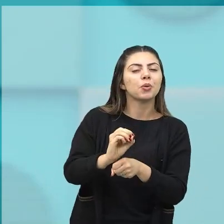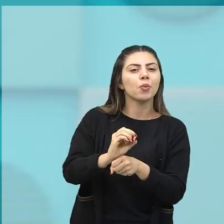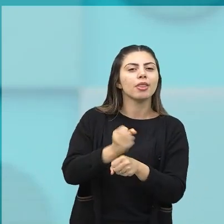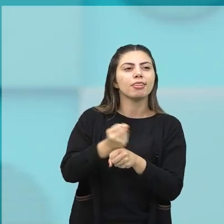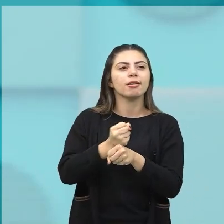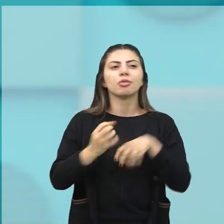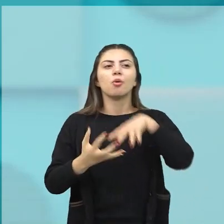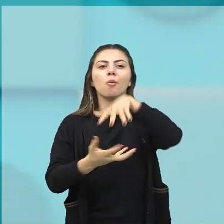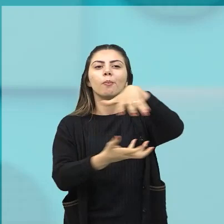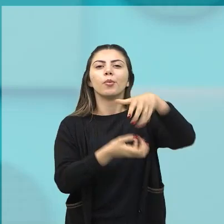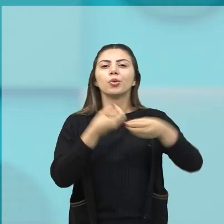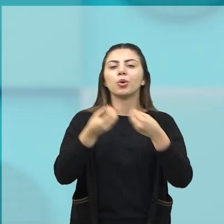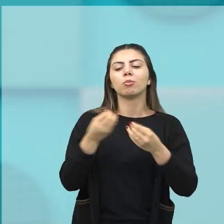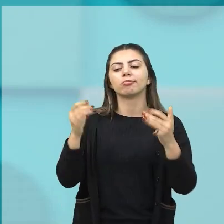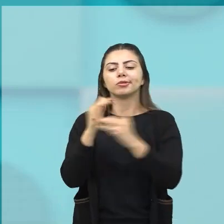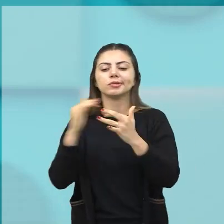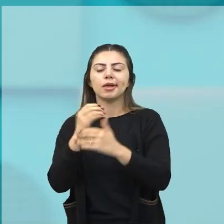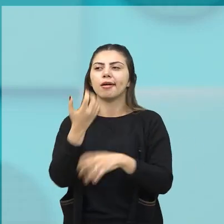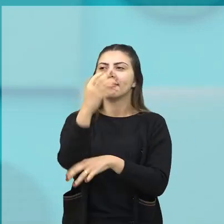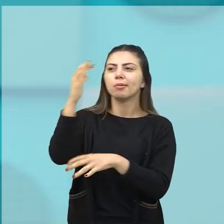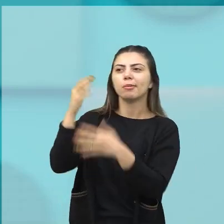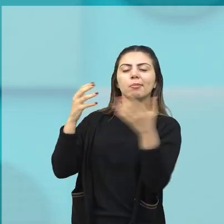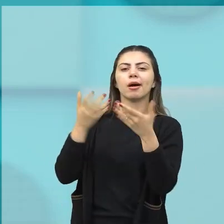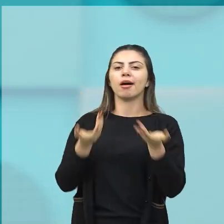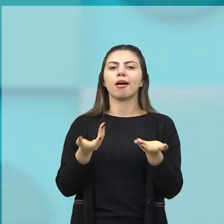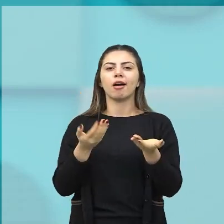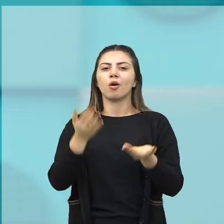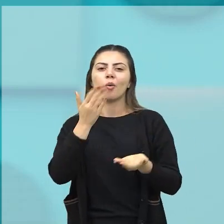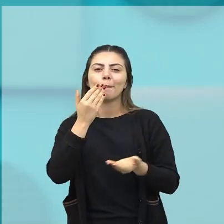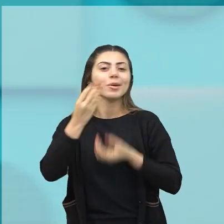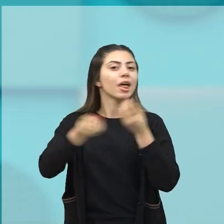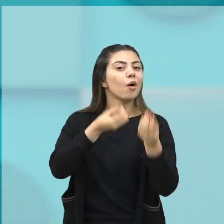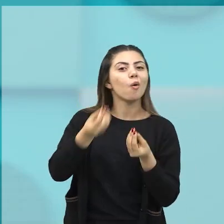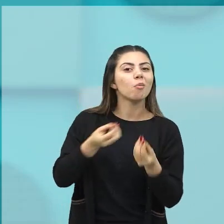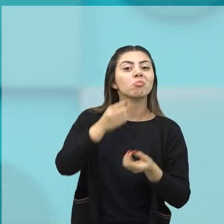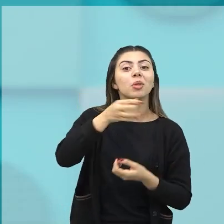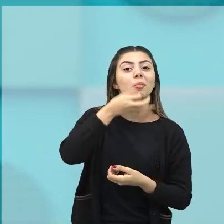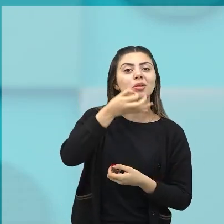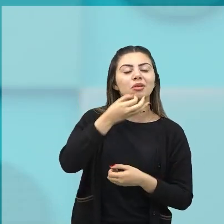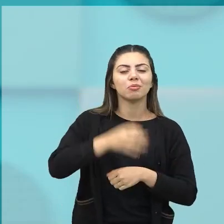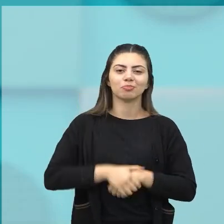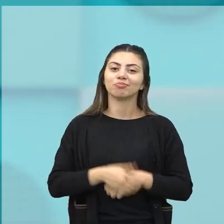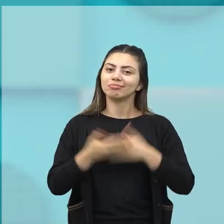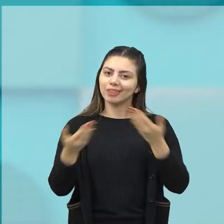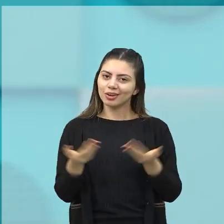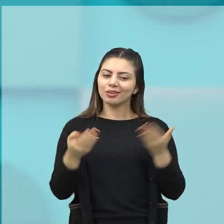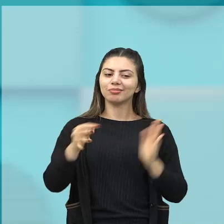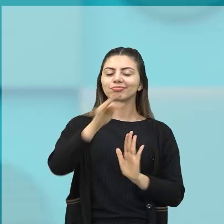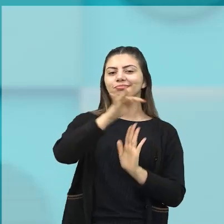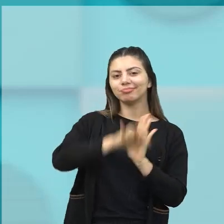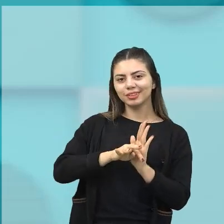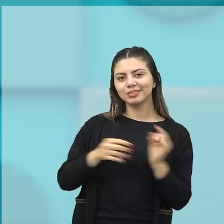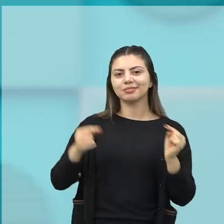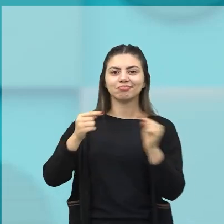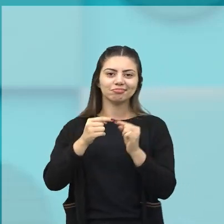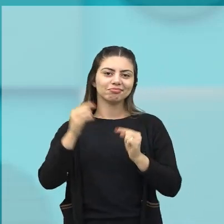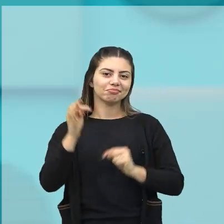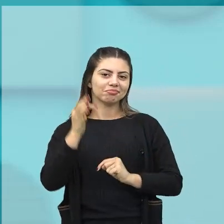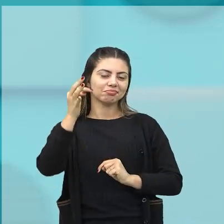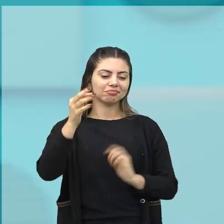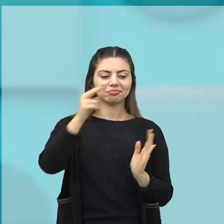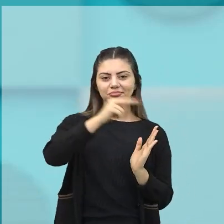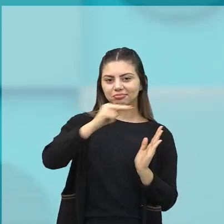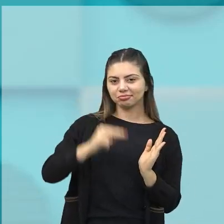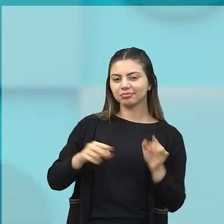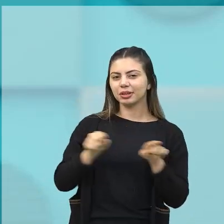as cidades, as alimentações? E agora nós vamos ver um texto sobre isso, sobre o futuro e sobre